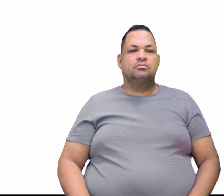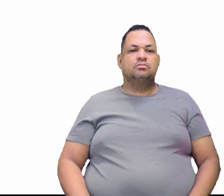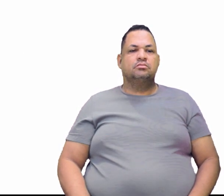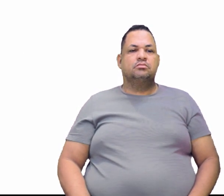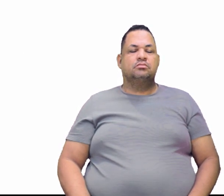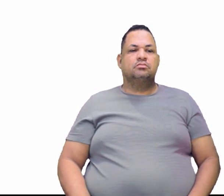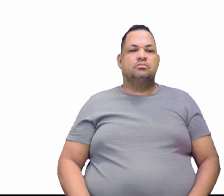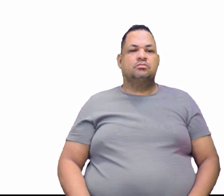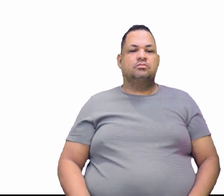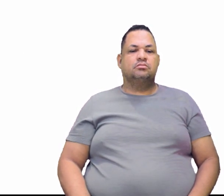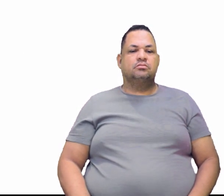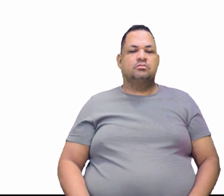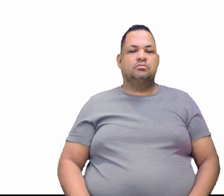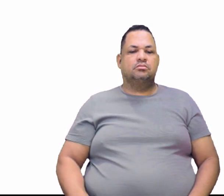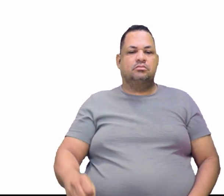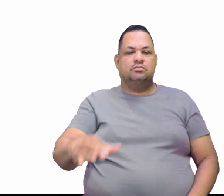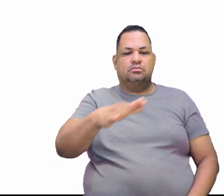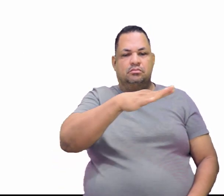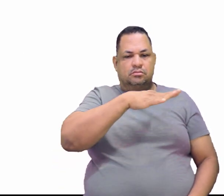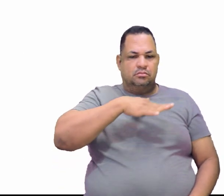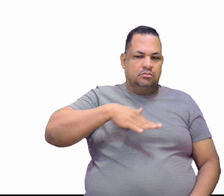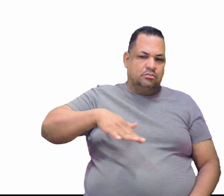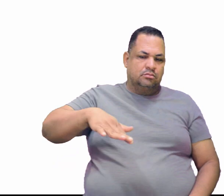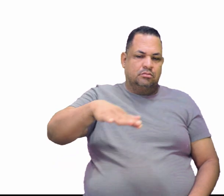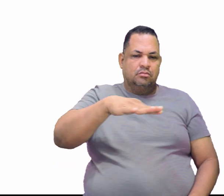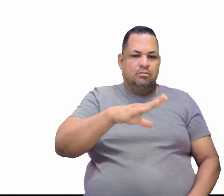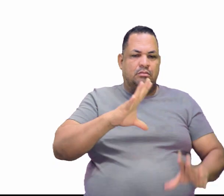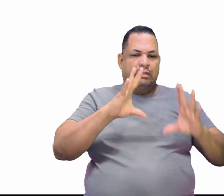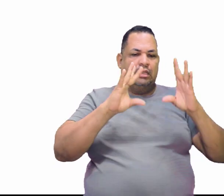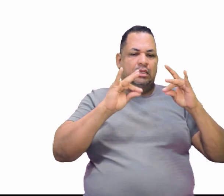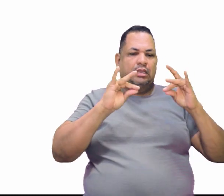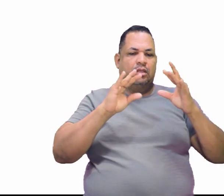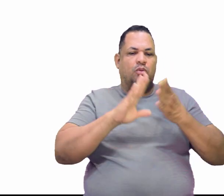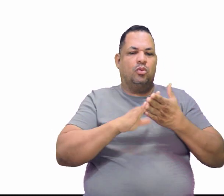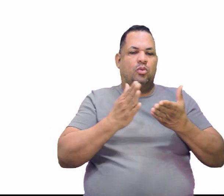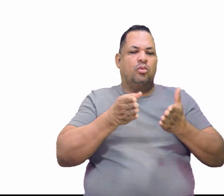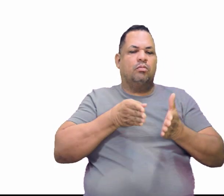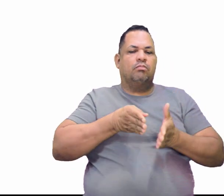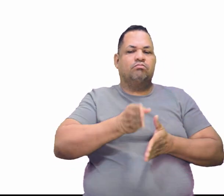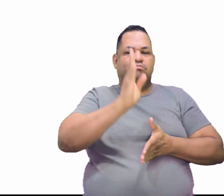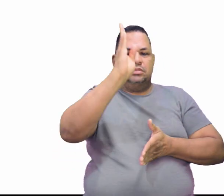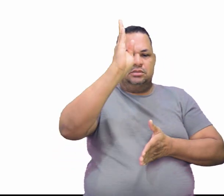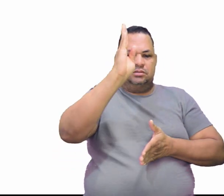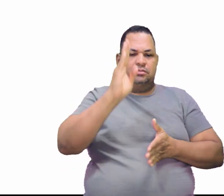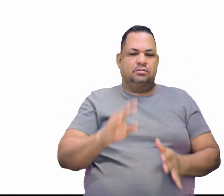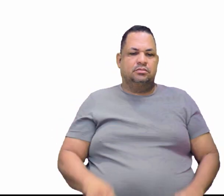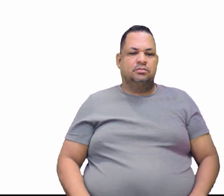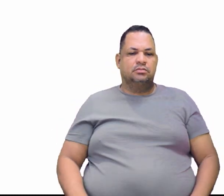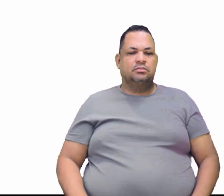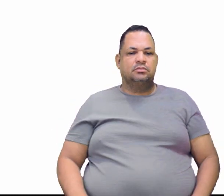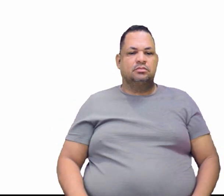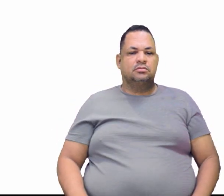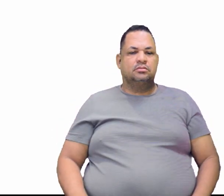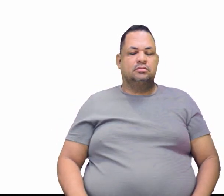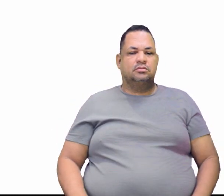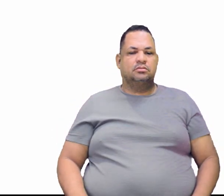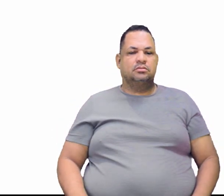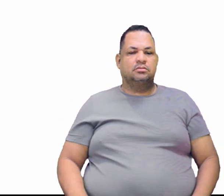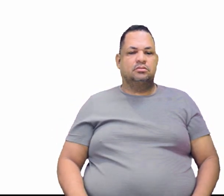Olha aí, olha só essa área. Como transpor essa área? É